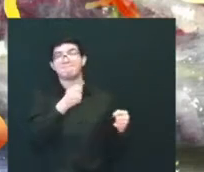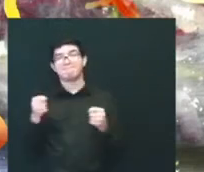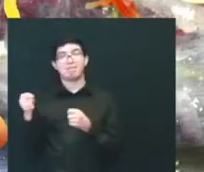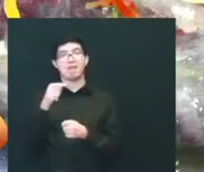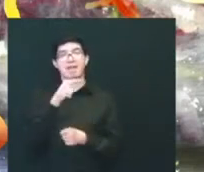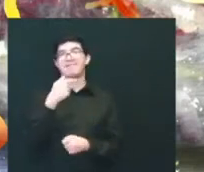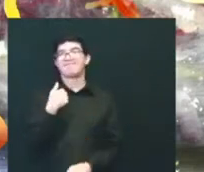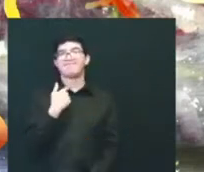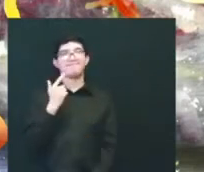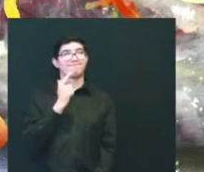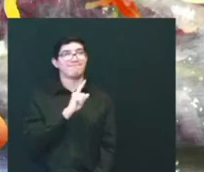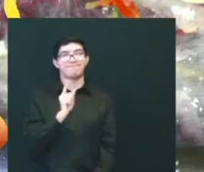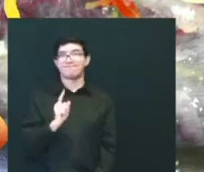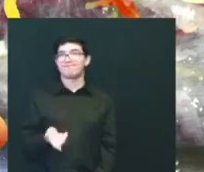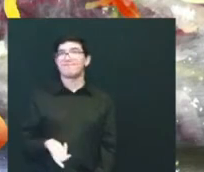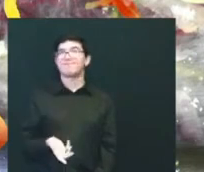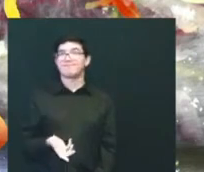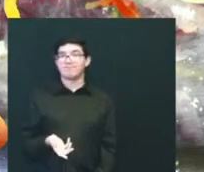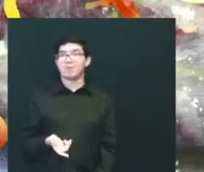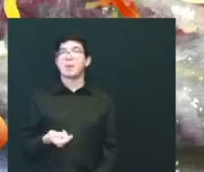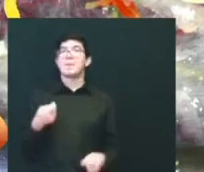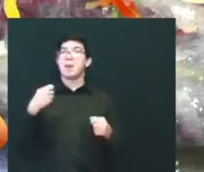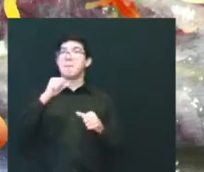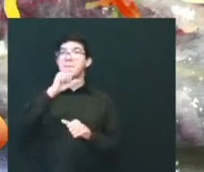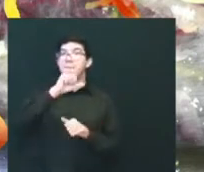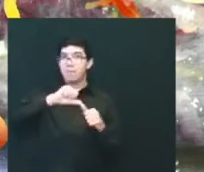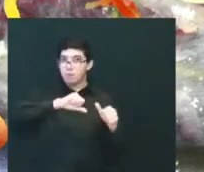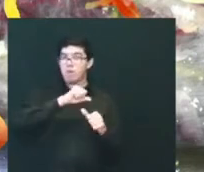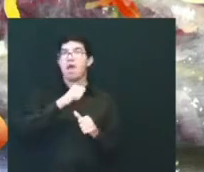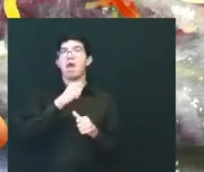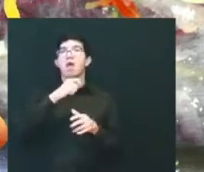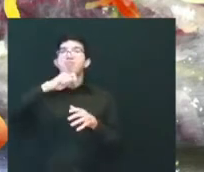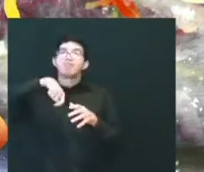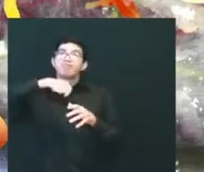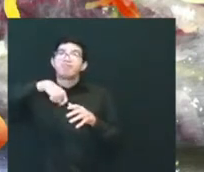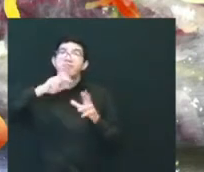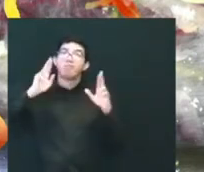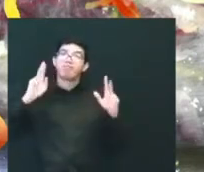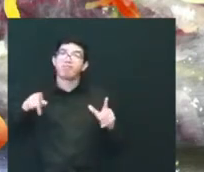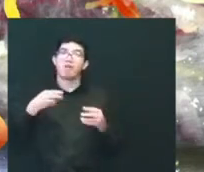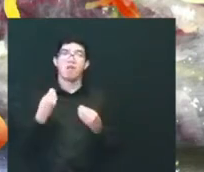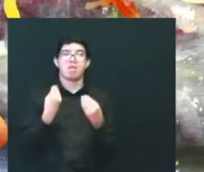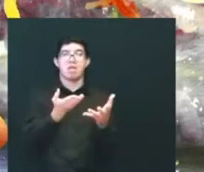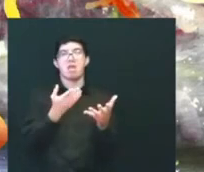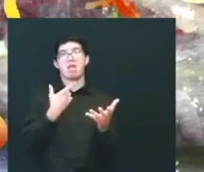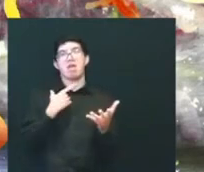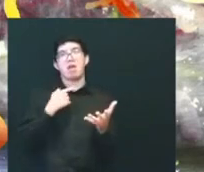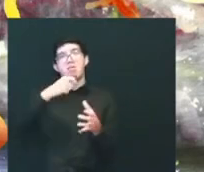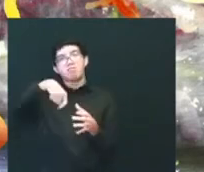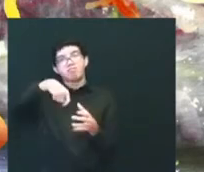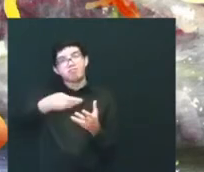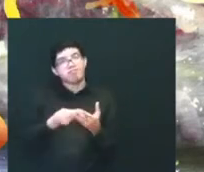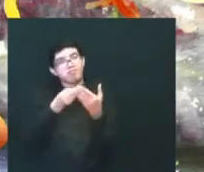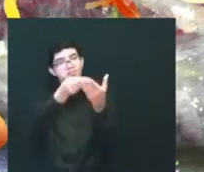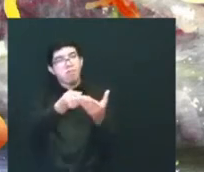aguenta. Então, precisa realmente fazer outras receitas para variar, nem que seja uma receita diferente por semana, e as